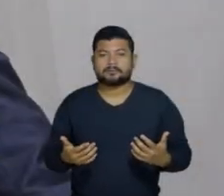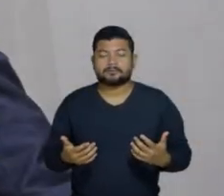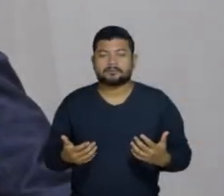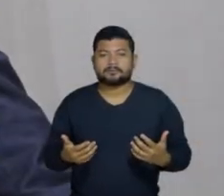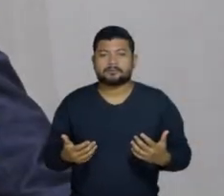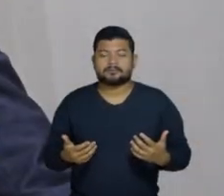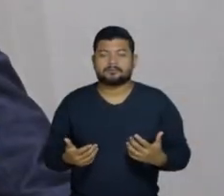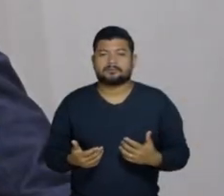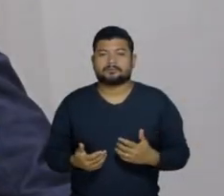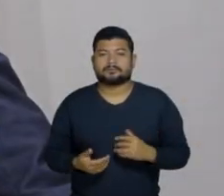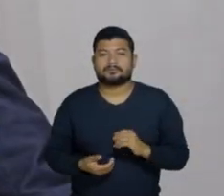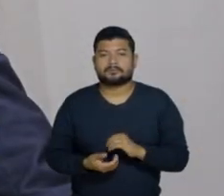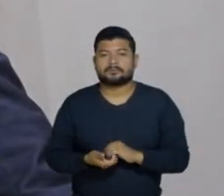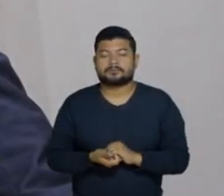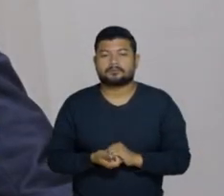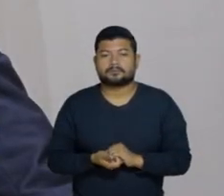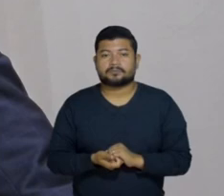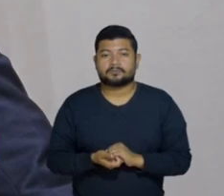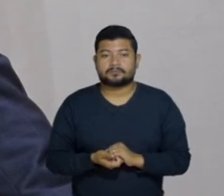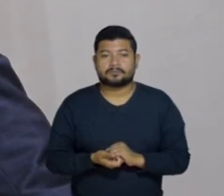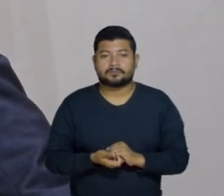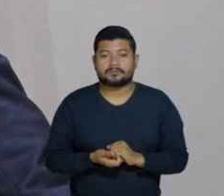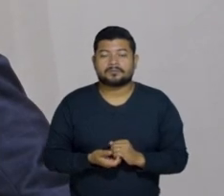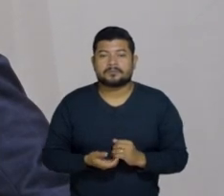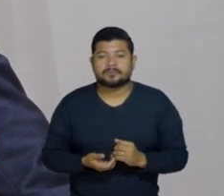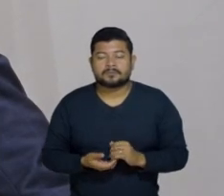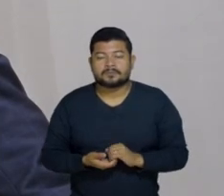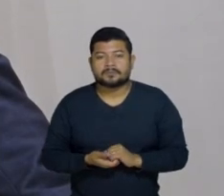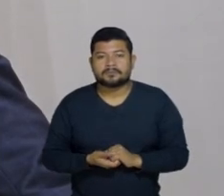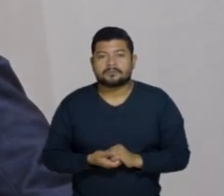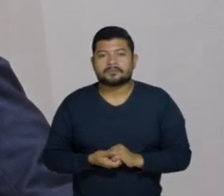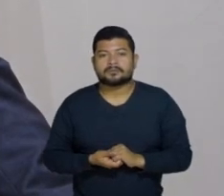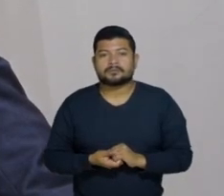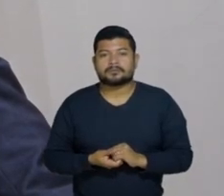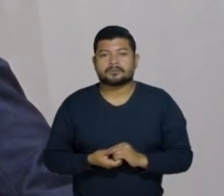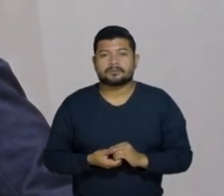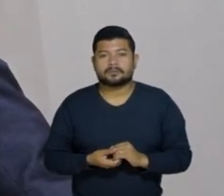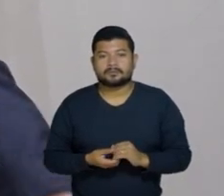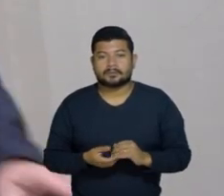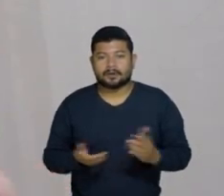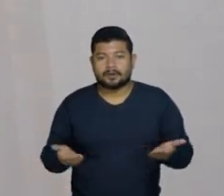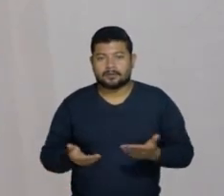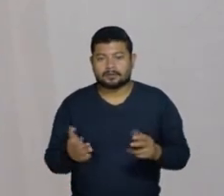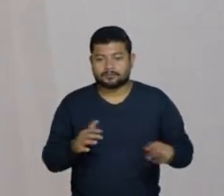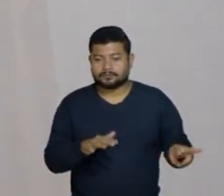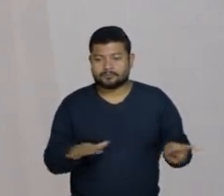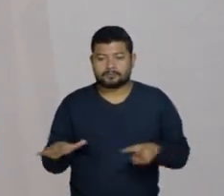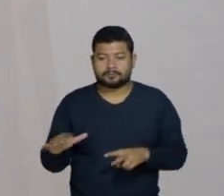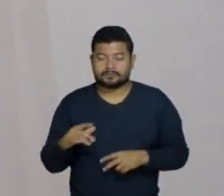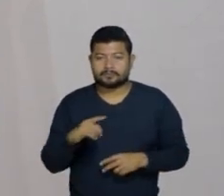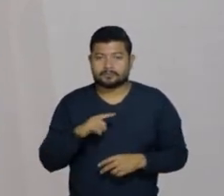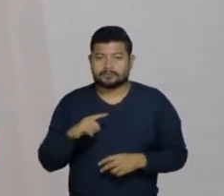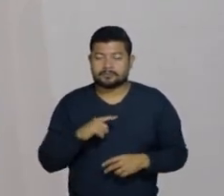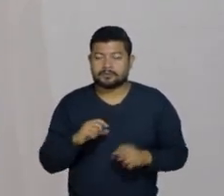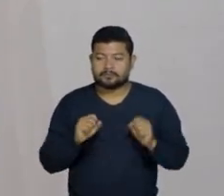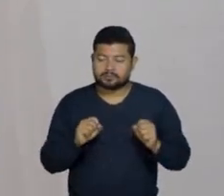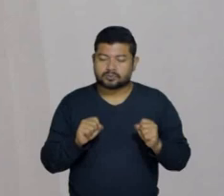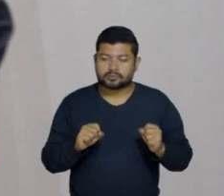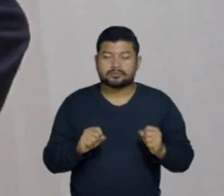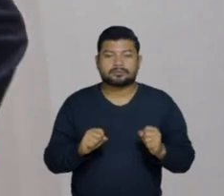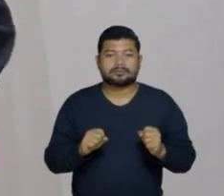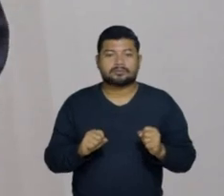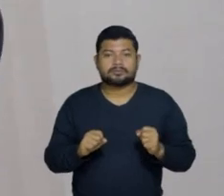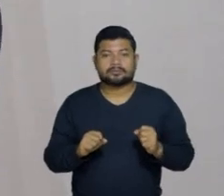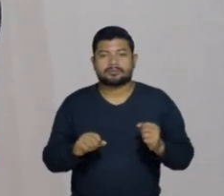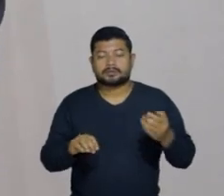casa, nesta tribuna, esta semana, onde tive a oportunidade